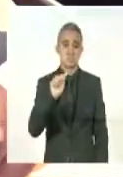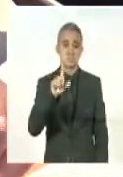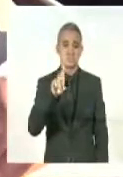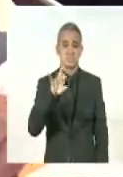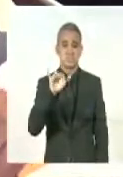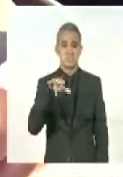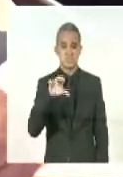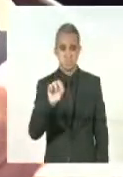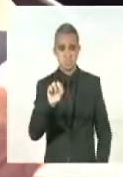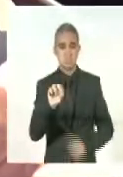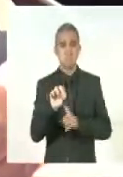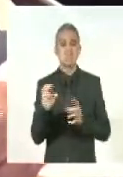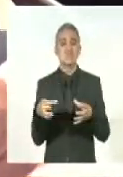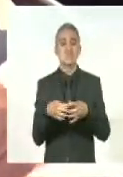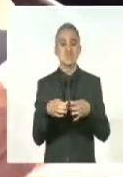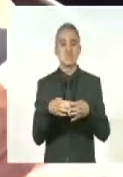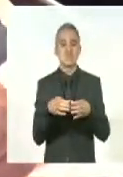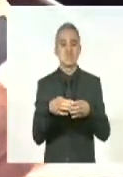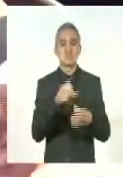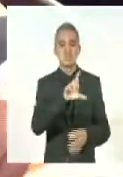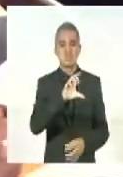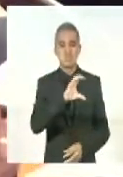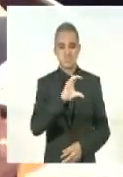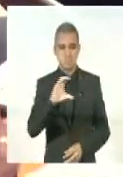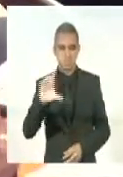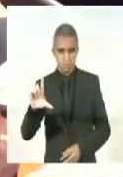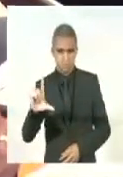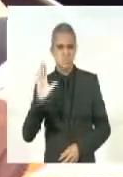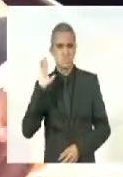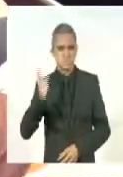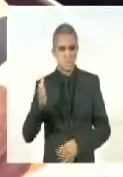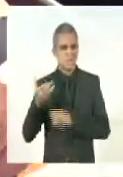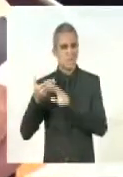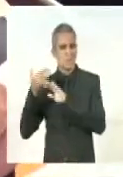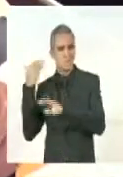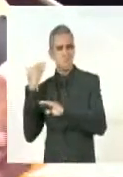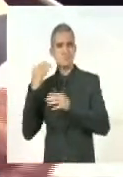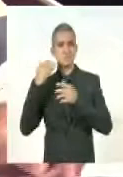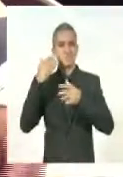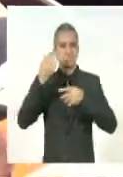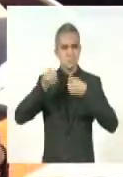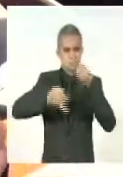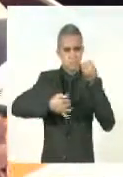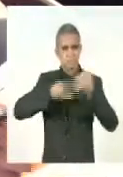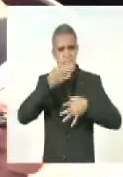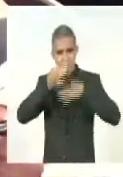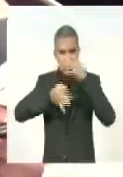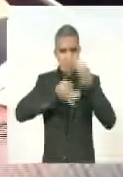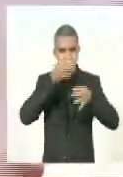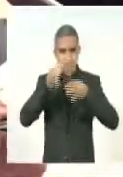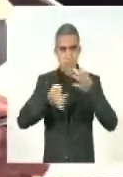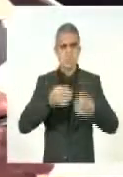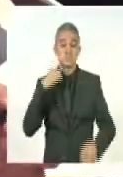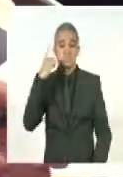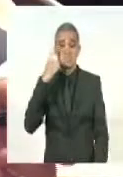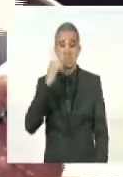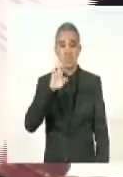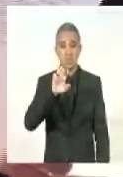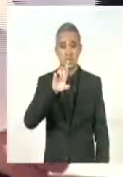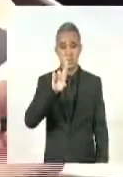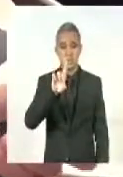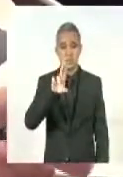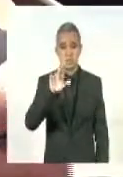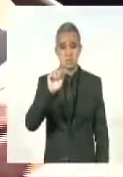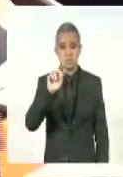com relação à Comissão Central de Licitação, que nós debatemos e muito aqui, o deputado Eduardo Braide mostrou de longe a consulta, que até hoje eu não vi,